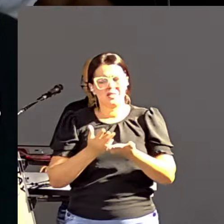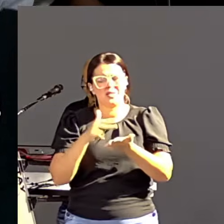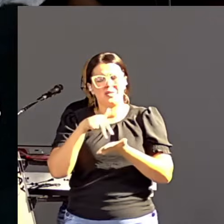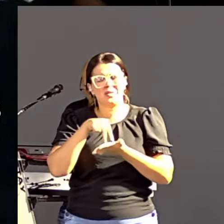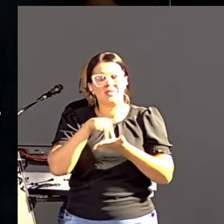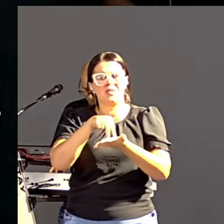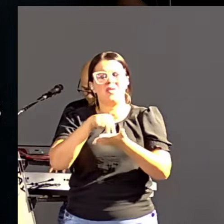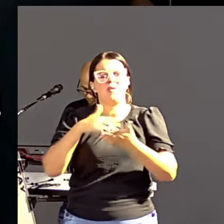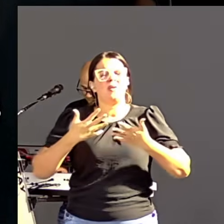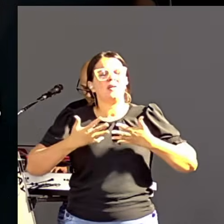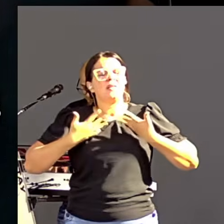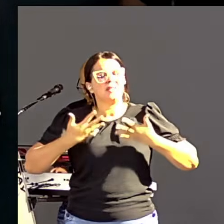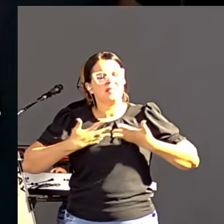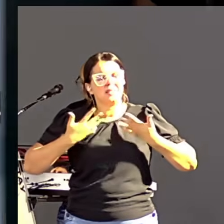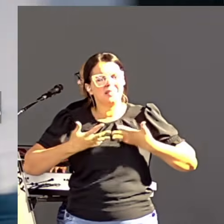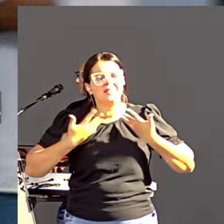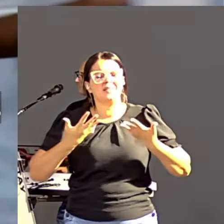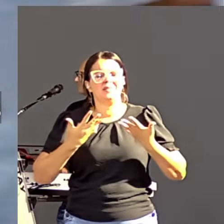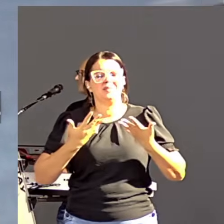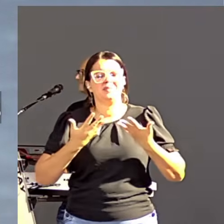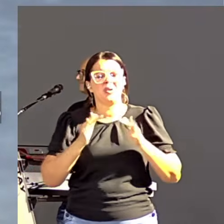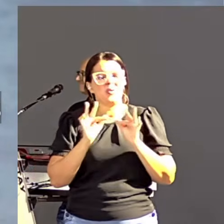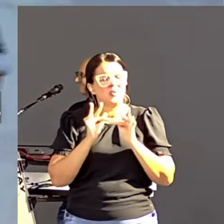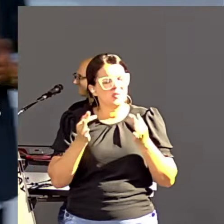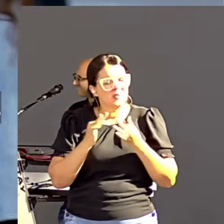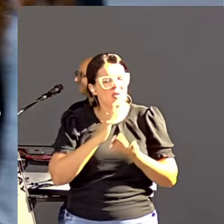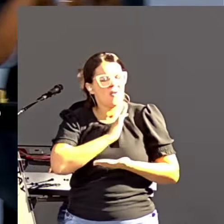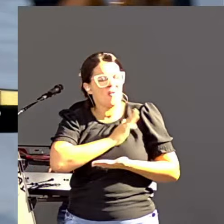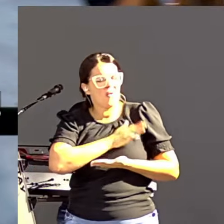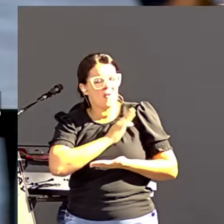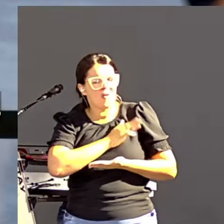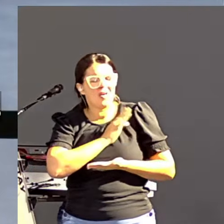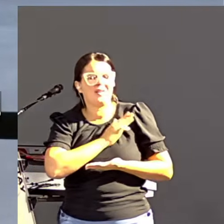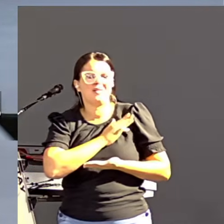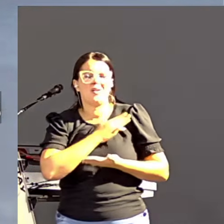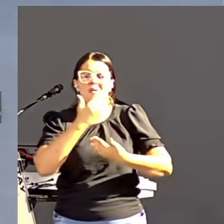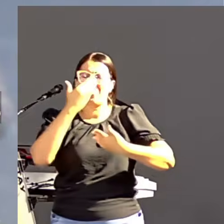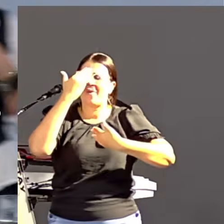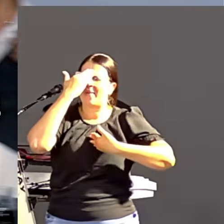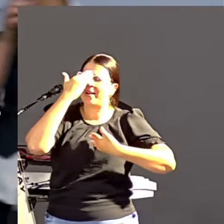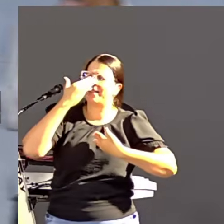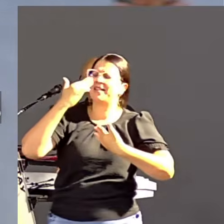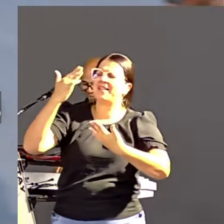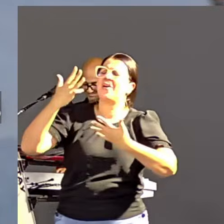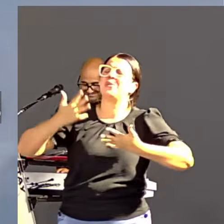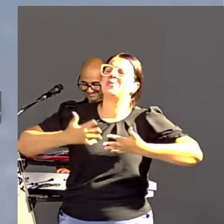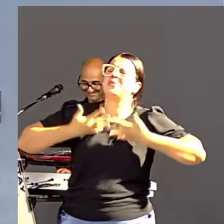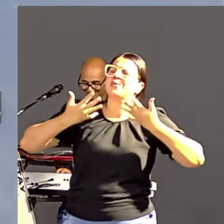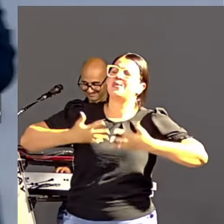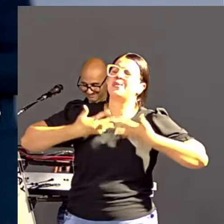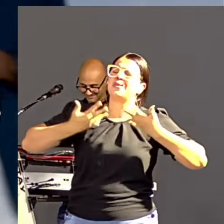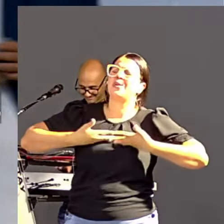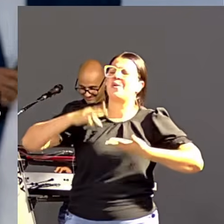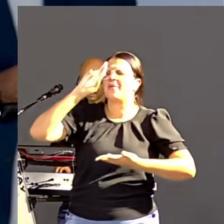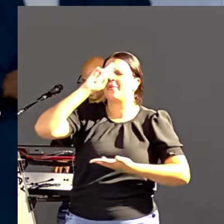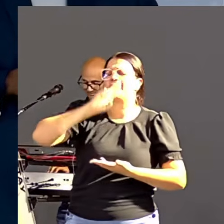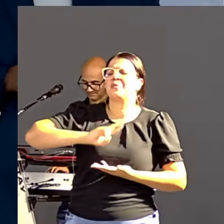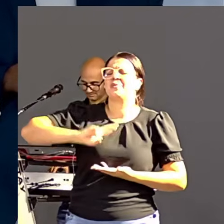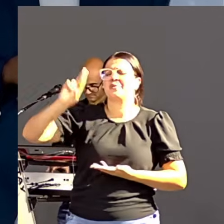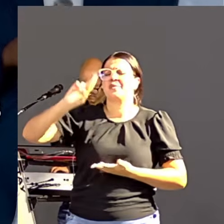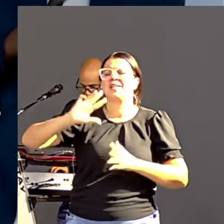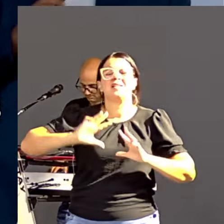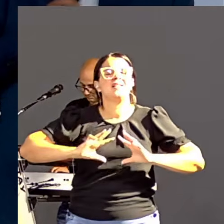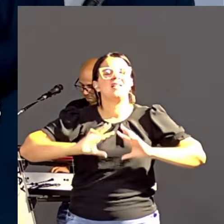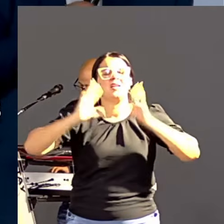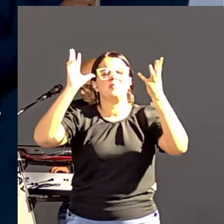com alegria, com singeleza de coração, com gratidão e júbilo. Faça isso,